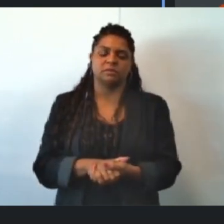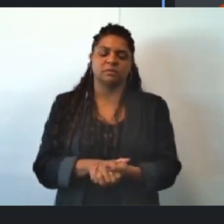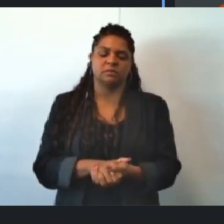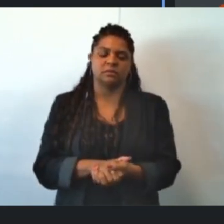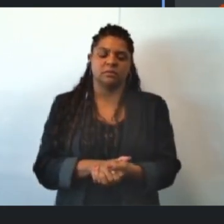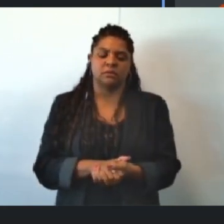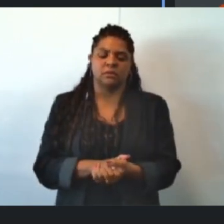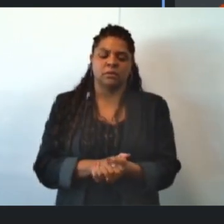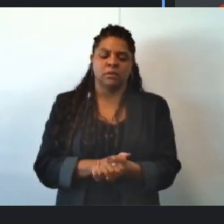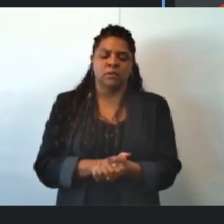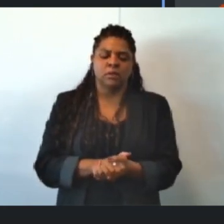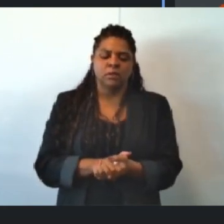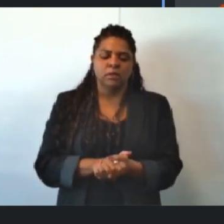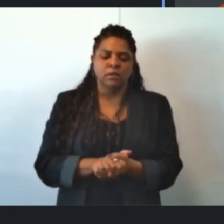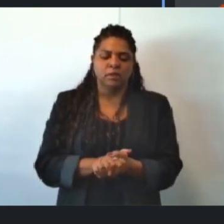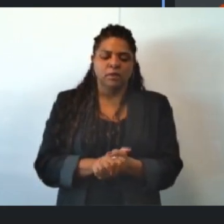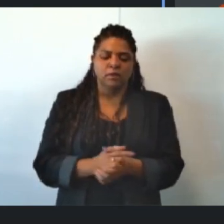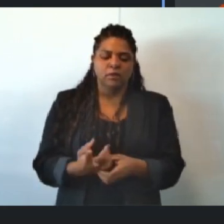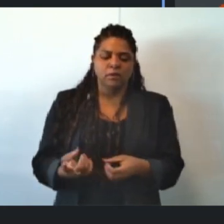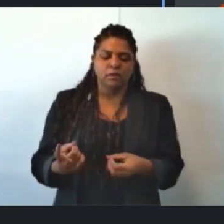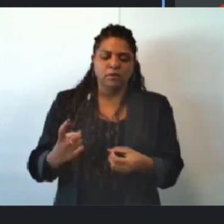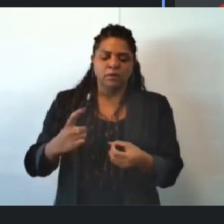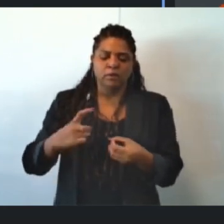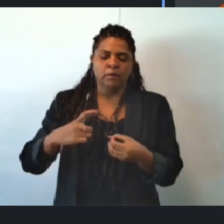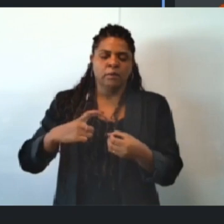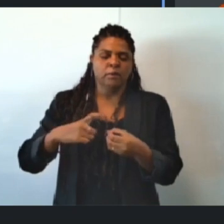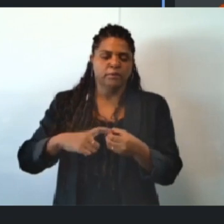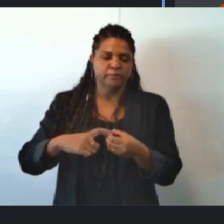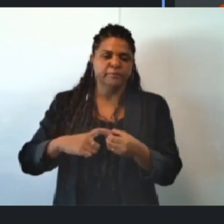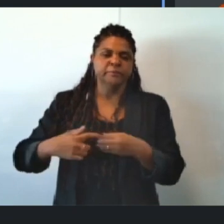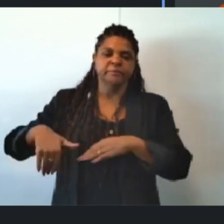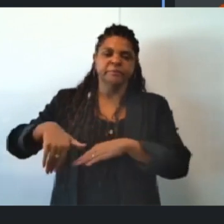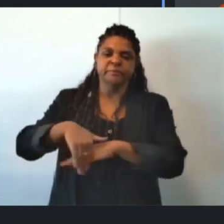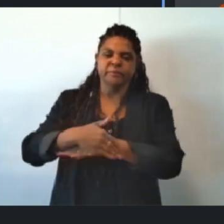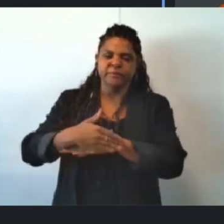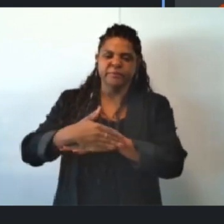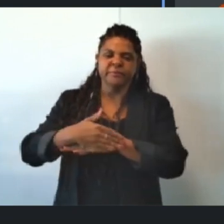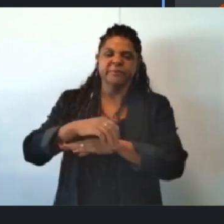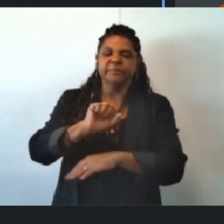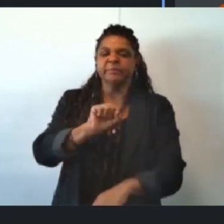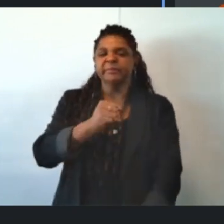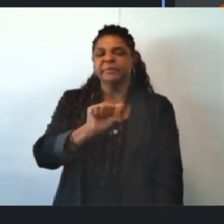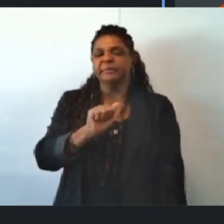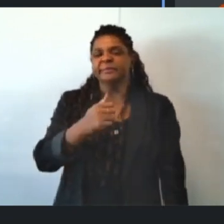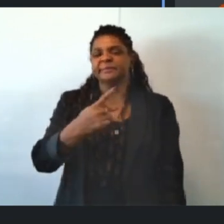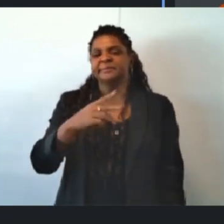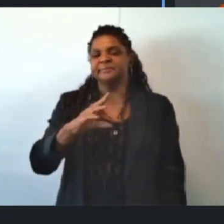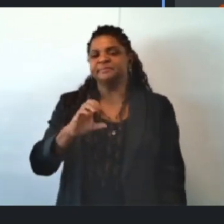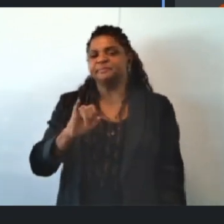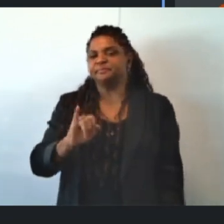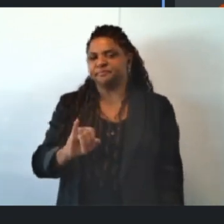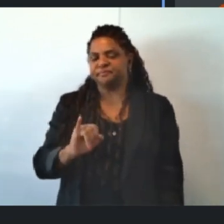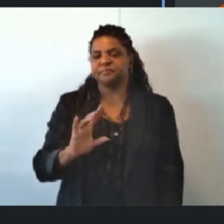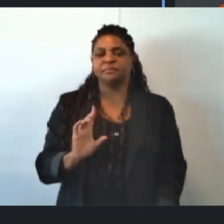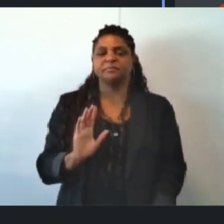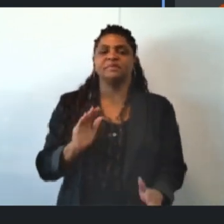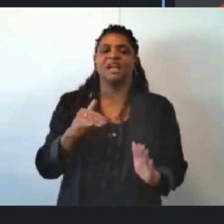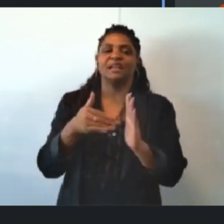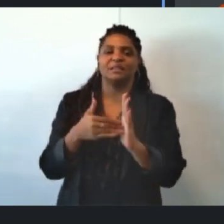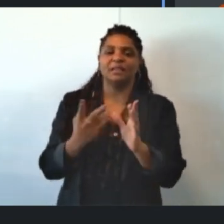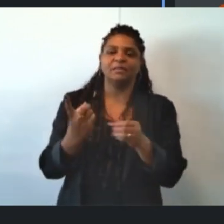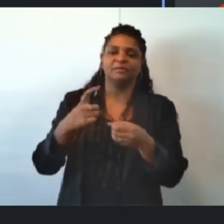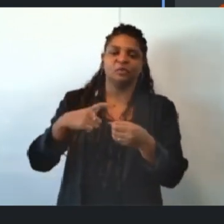e retornando para Sapucaí lá na frente para acessar a contorno. Isso já é feito há bastante tempo. Não só isso, mas a